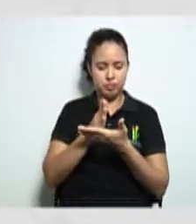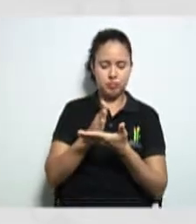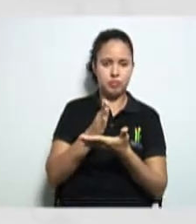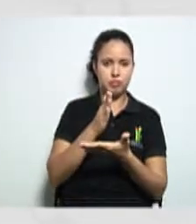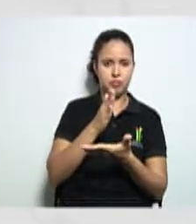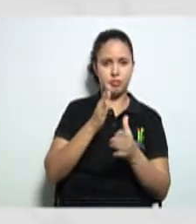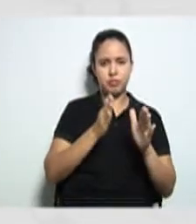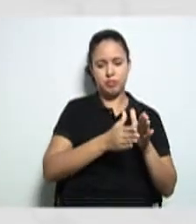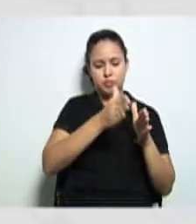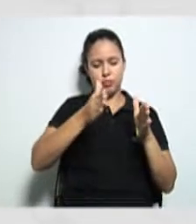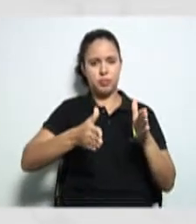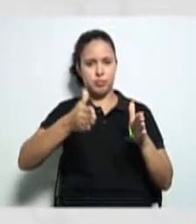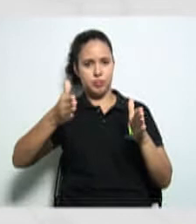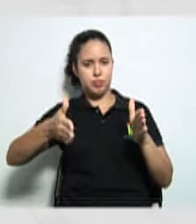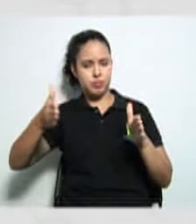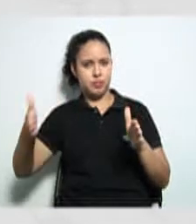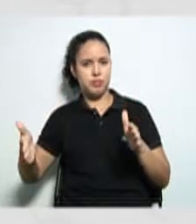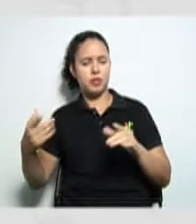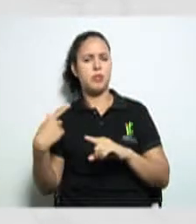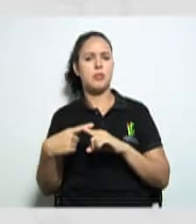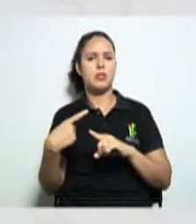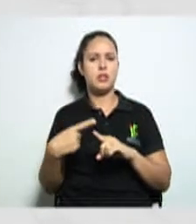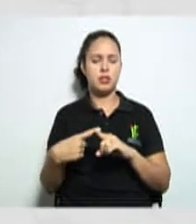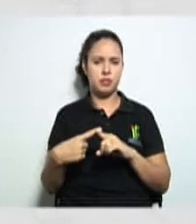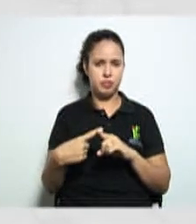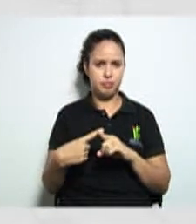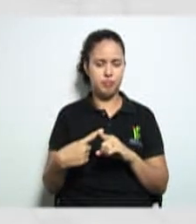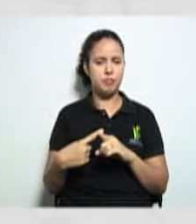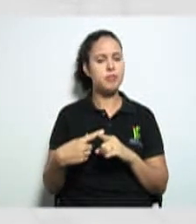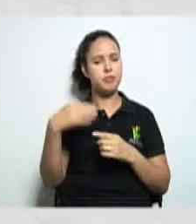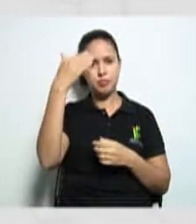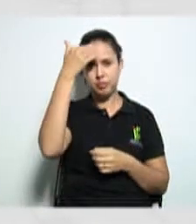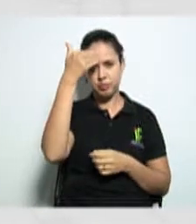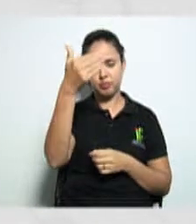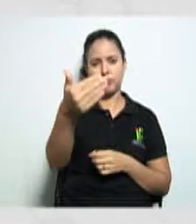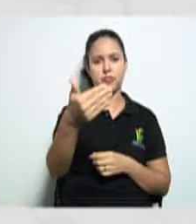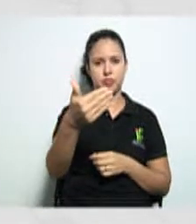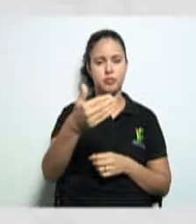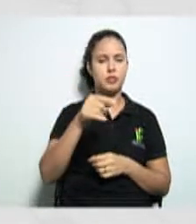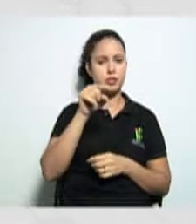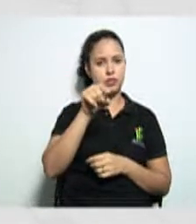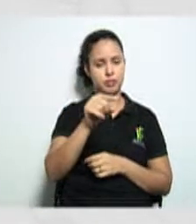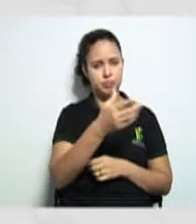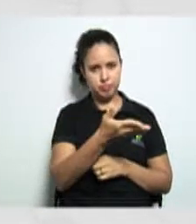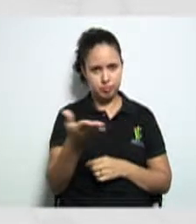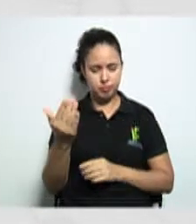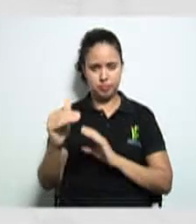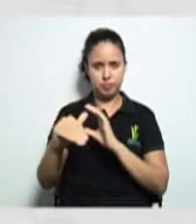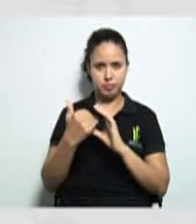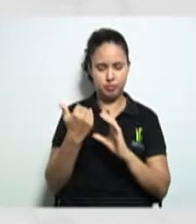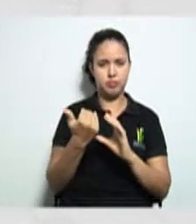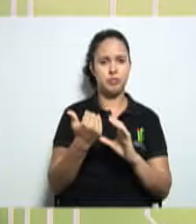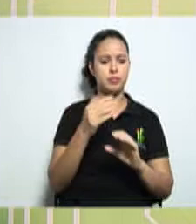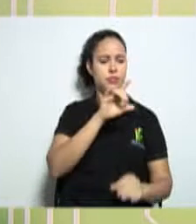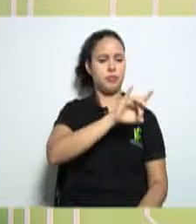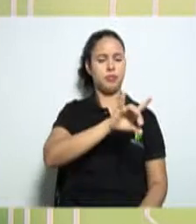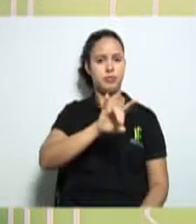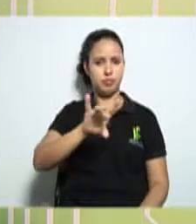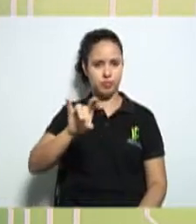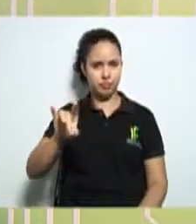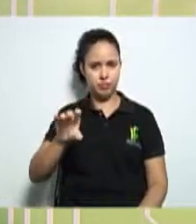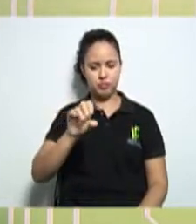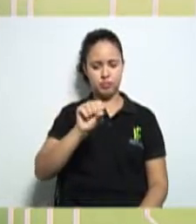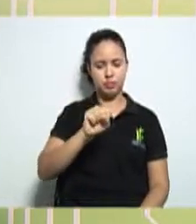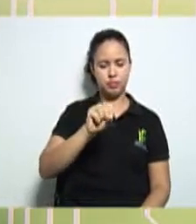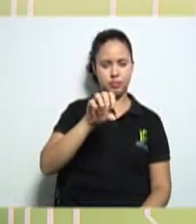justificar essa resposta. Muito bem, e agradeço que aqueles que enviaram, porque cada setor tem as suas funções